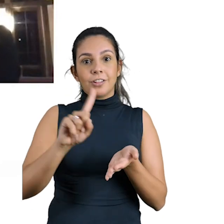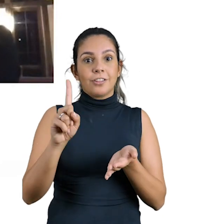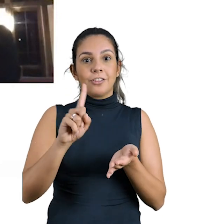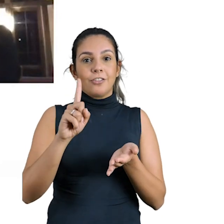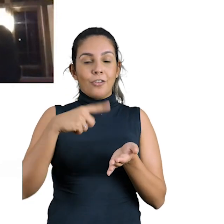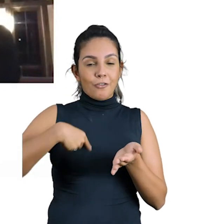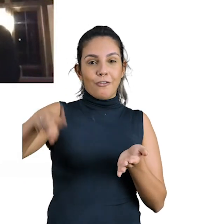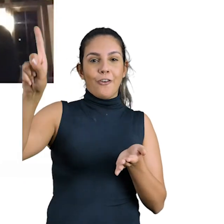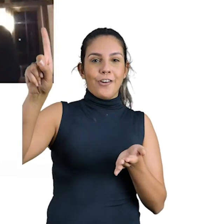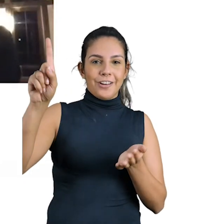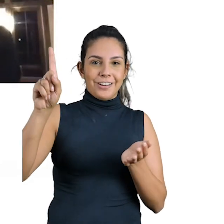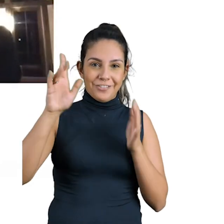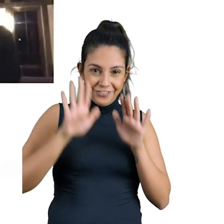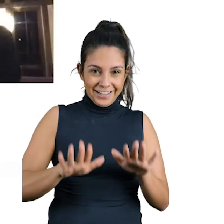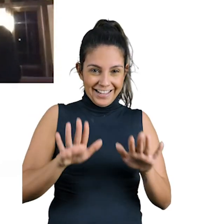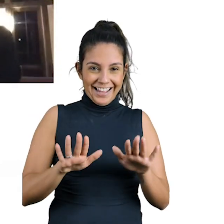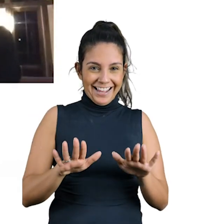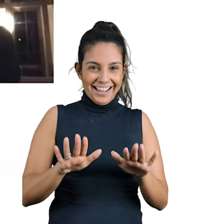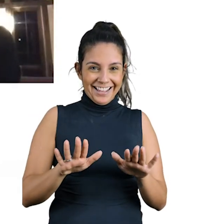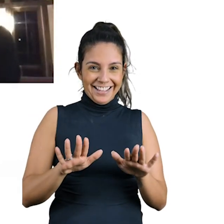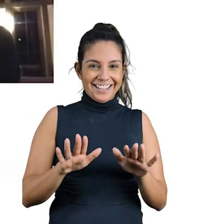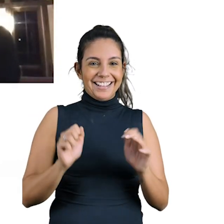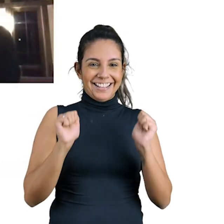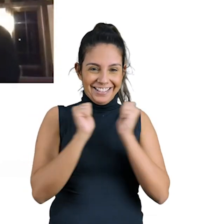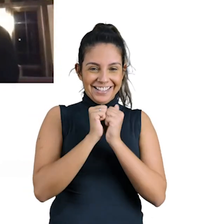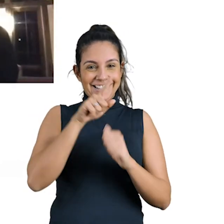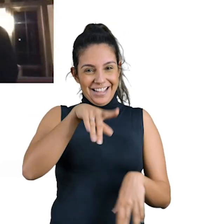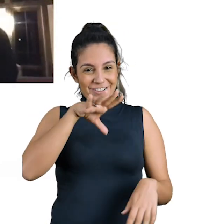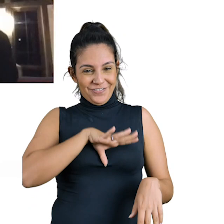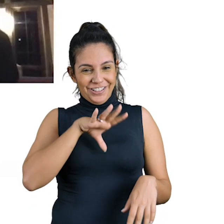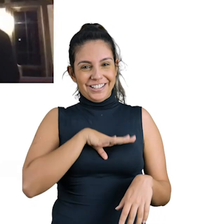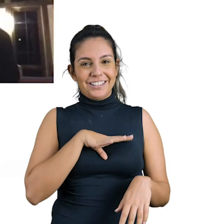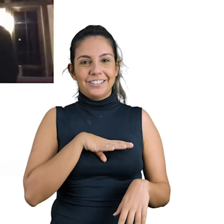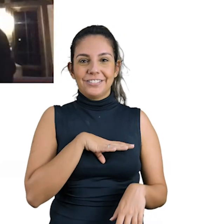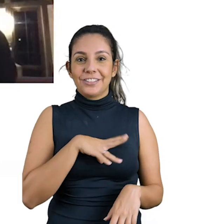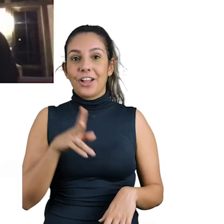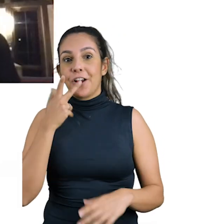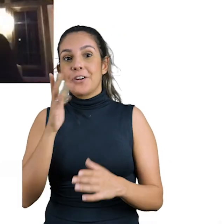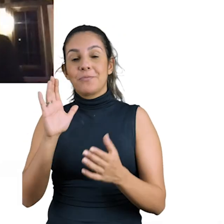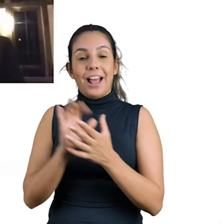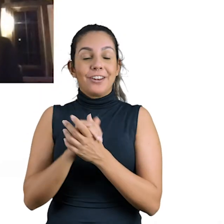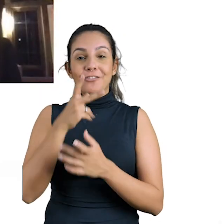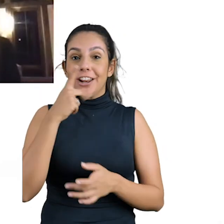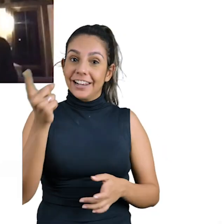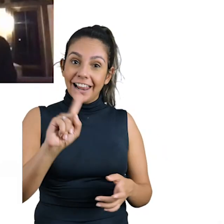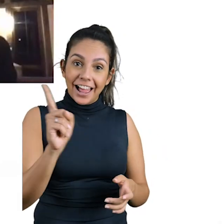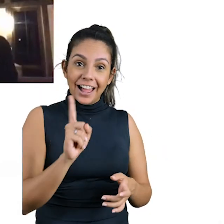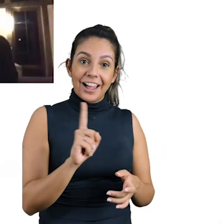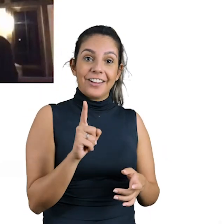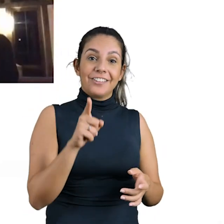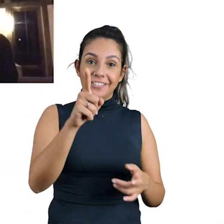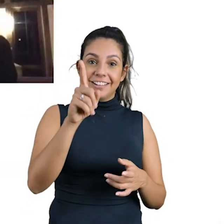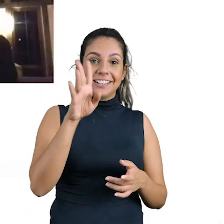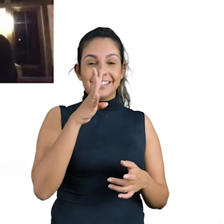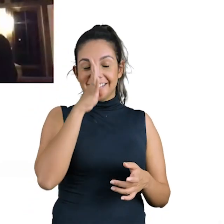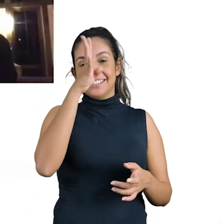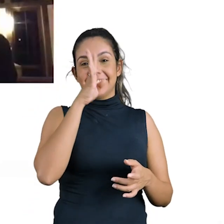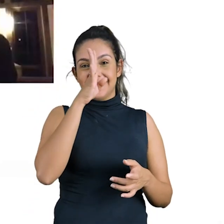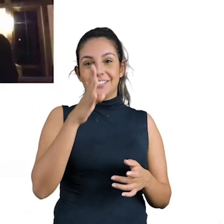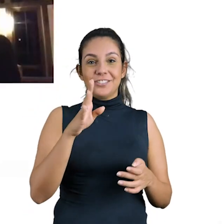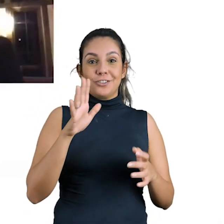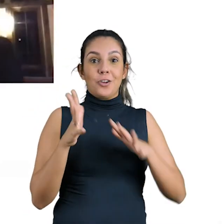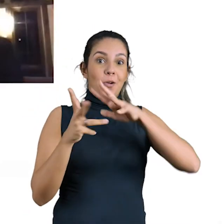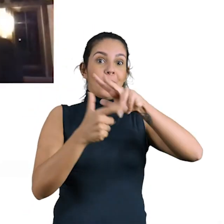não ficaram no Porto de Lisboa. Aí o Luiz falou: Lili, agora você exagerou, o